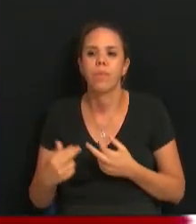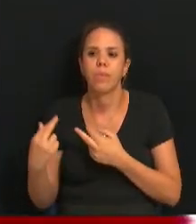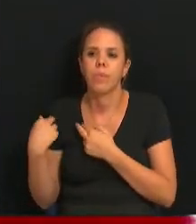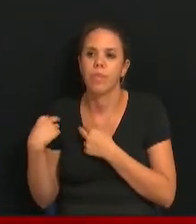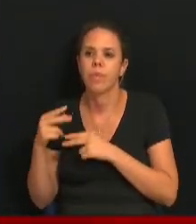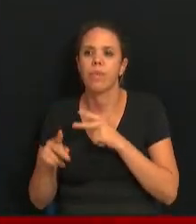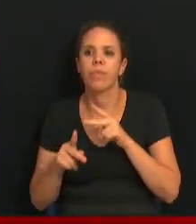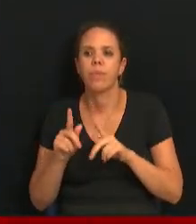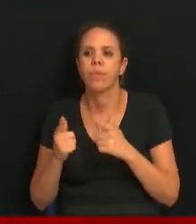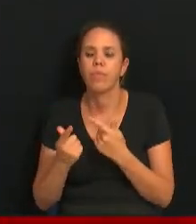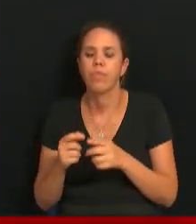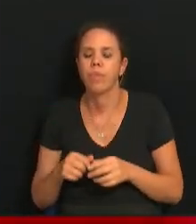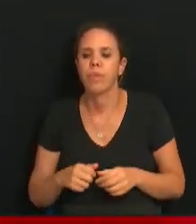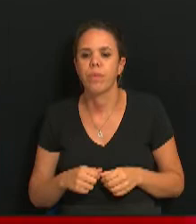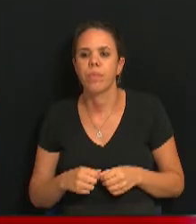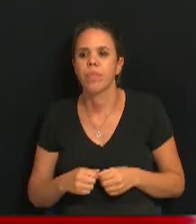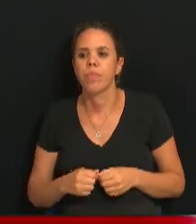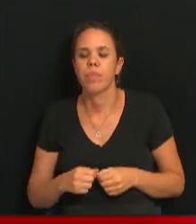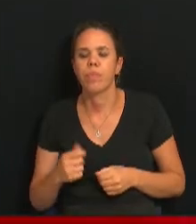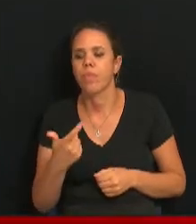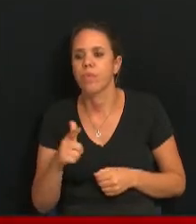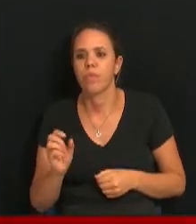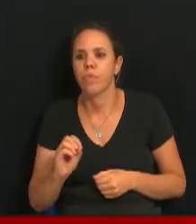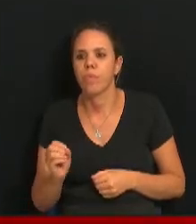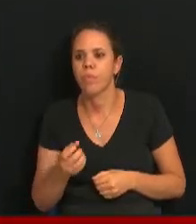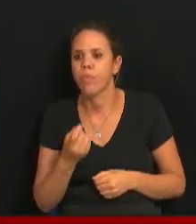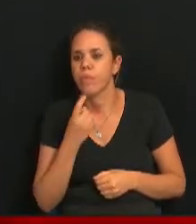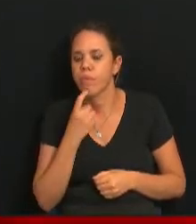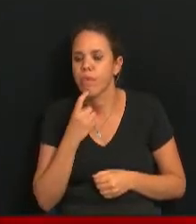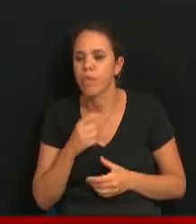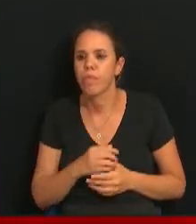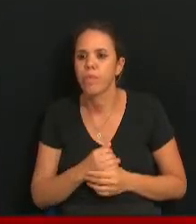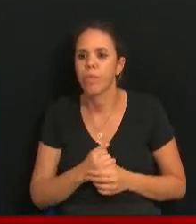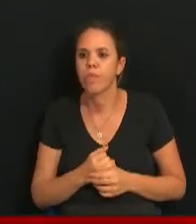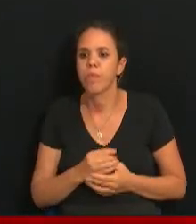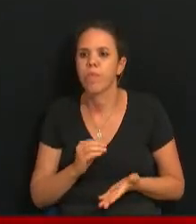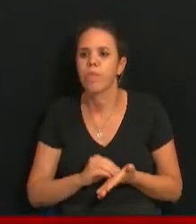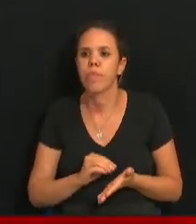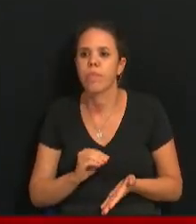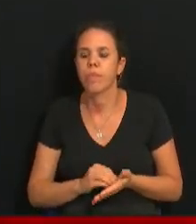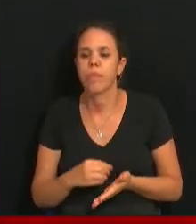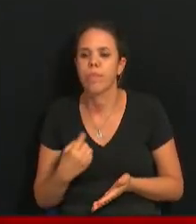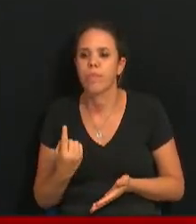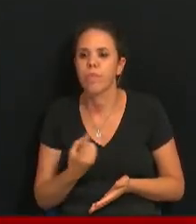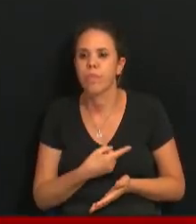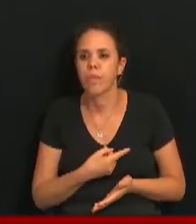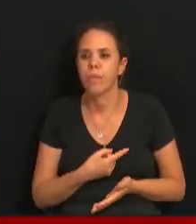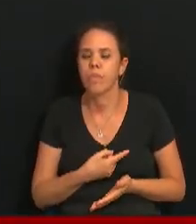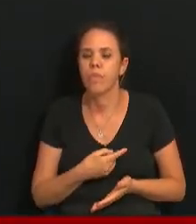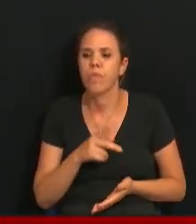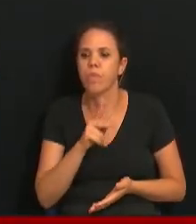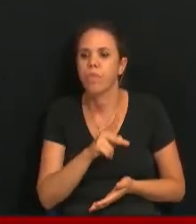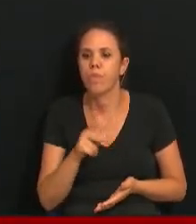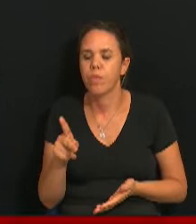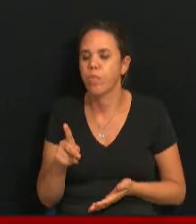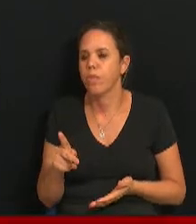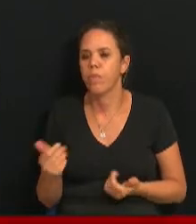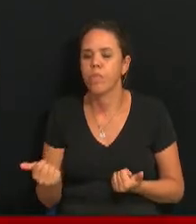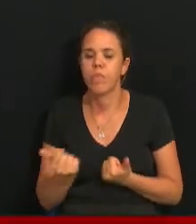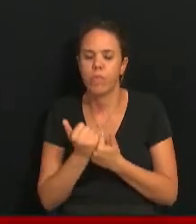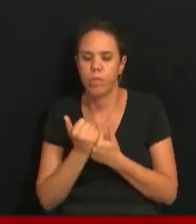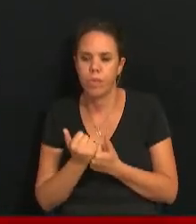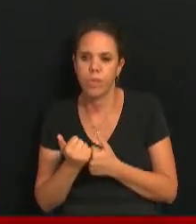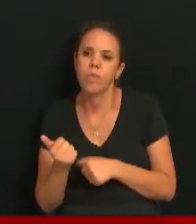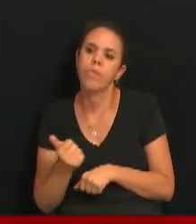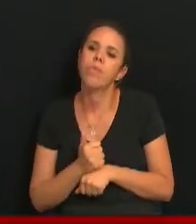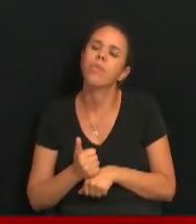né, do pessoal. E não existe isso em Campinas. Dessa ausência, nós, enquanto professores adjuntos, o nosso segmento ele